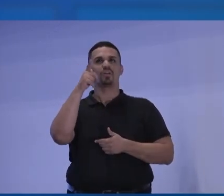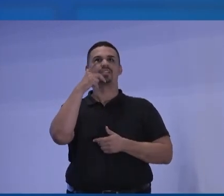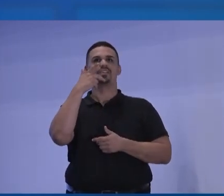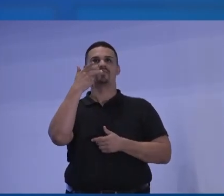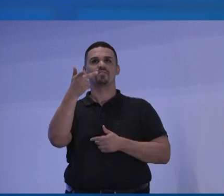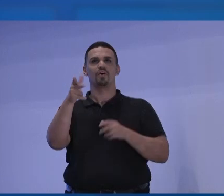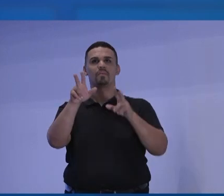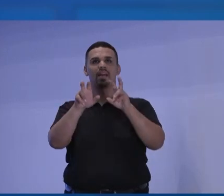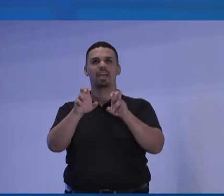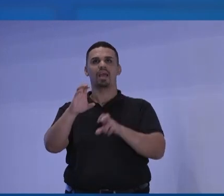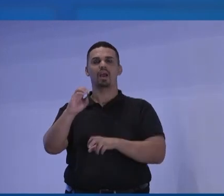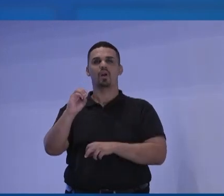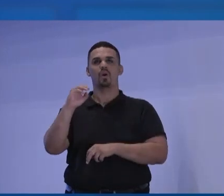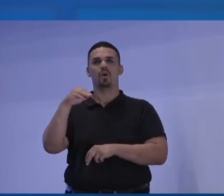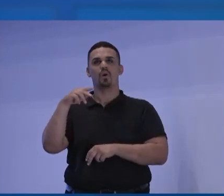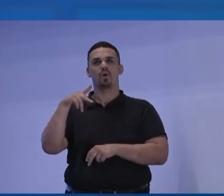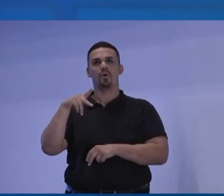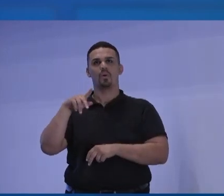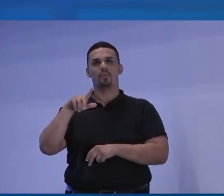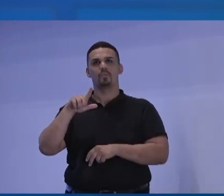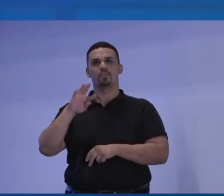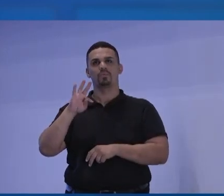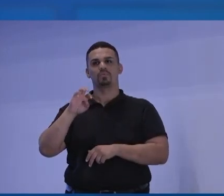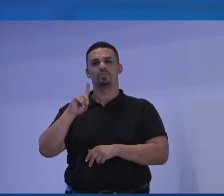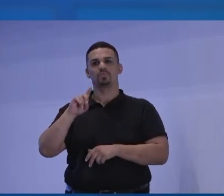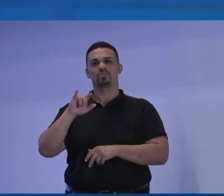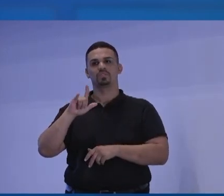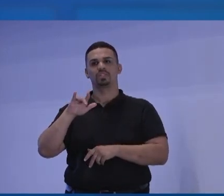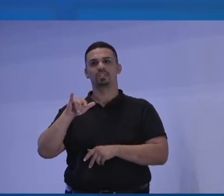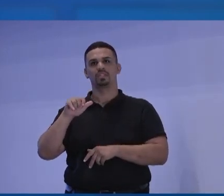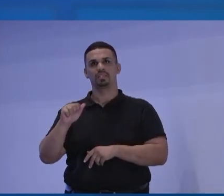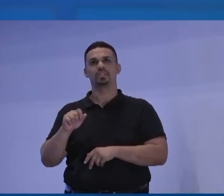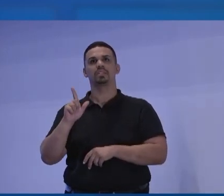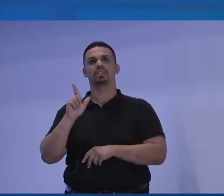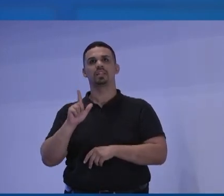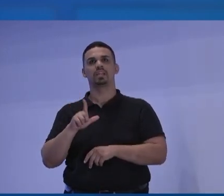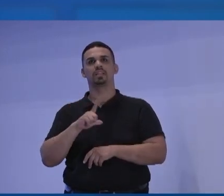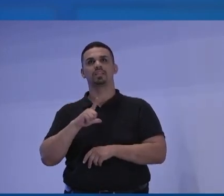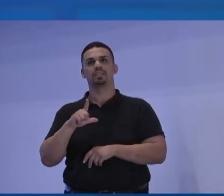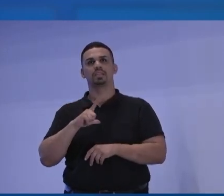garra. A sensibilidade é normal e a massa